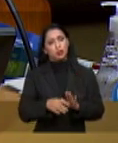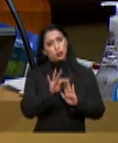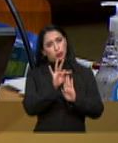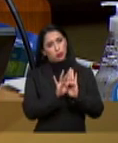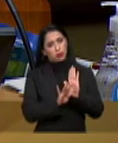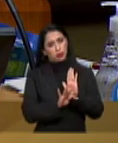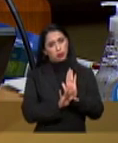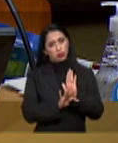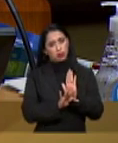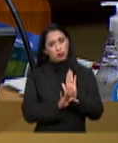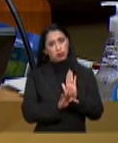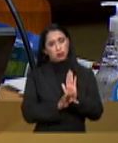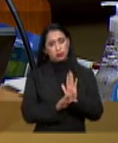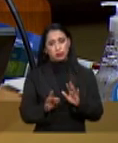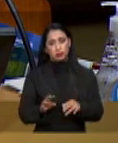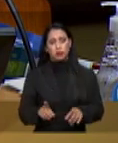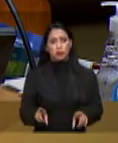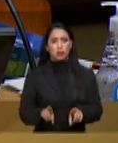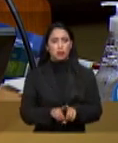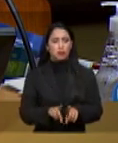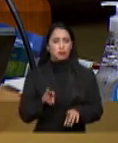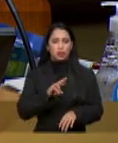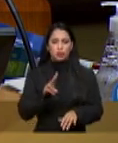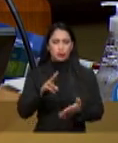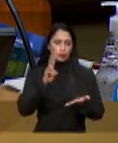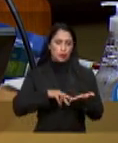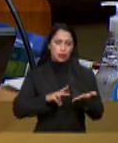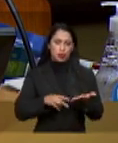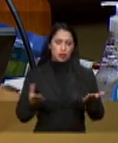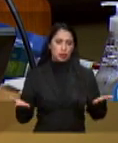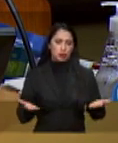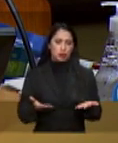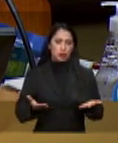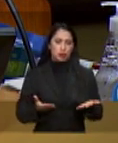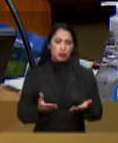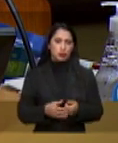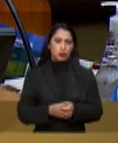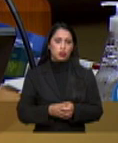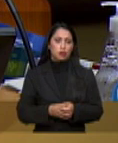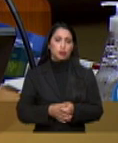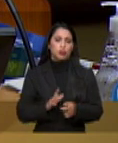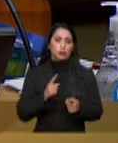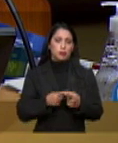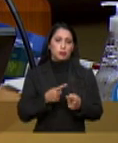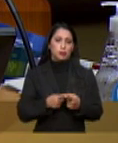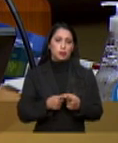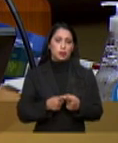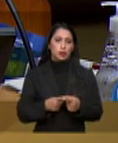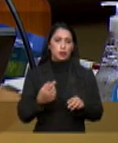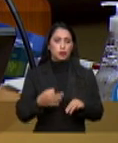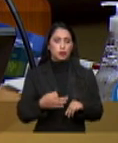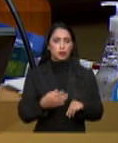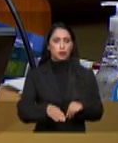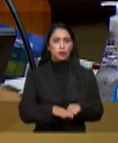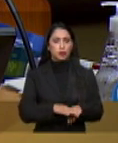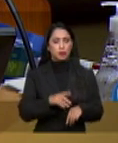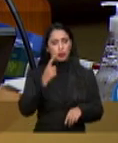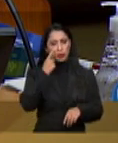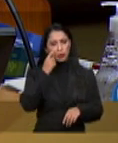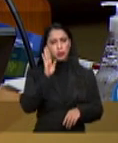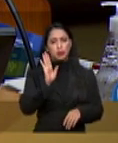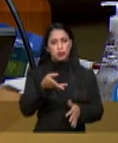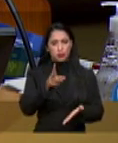Aqui, permitam-me também avançar nesse ponto, porque já o fez Sua Excelência o ministro